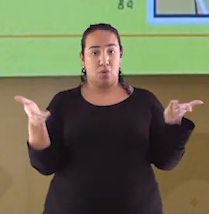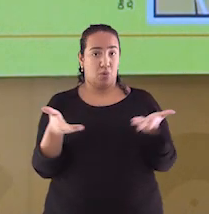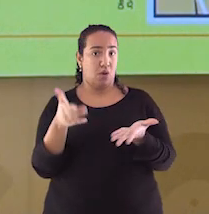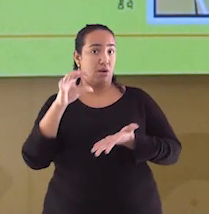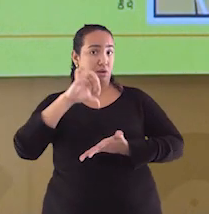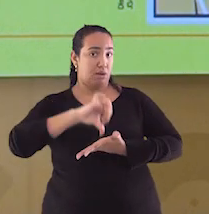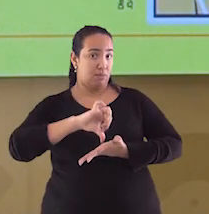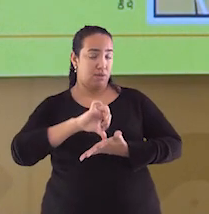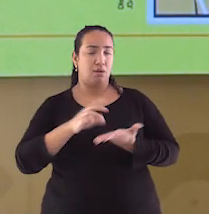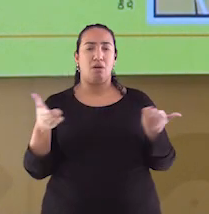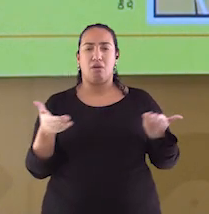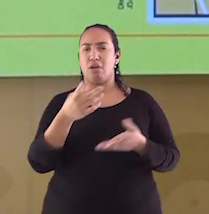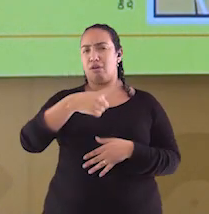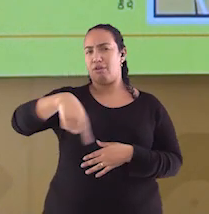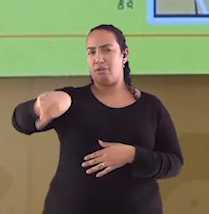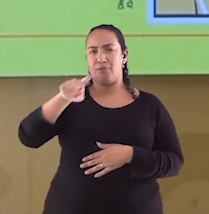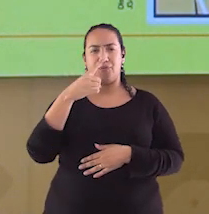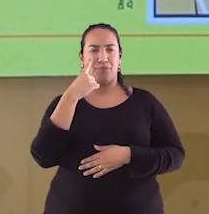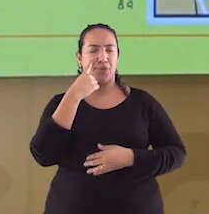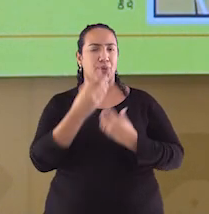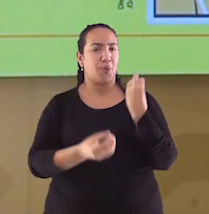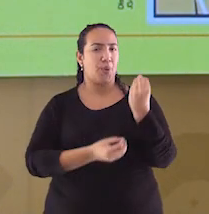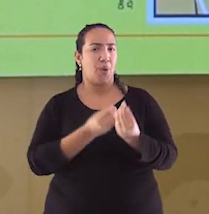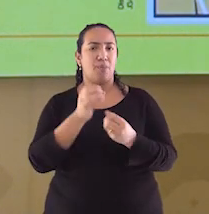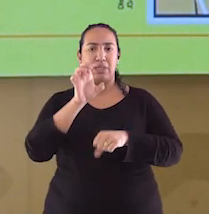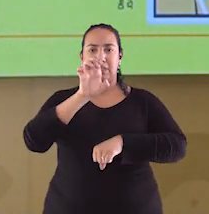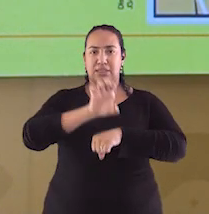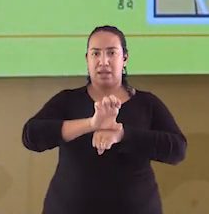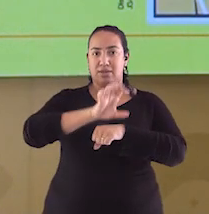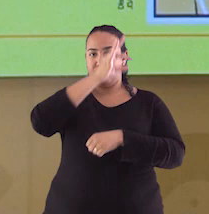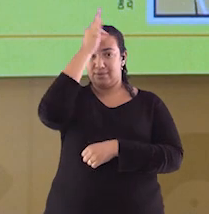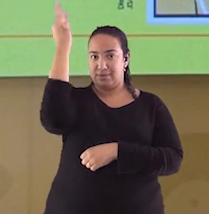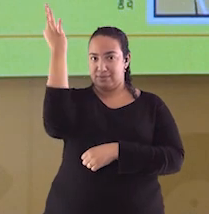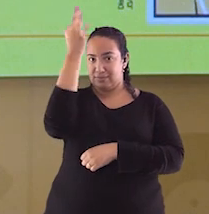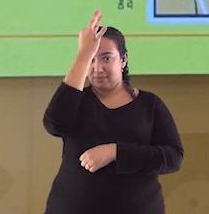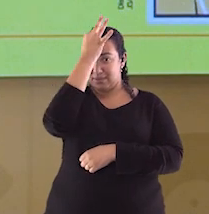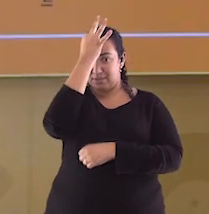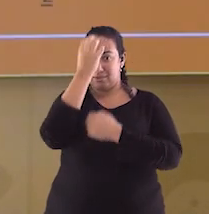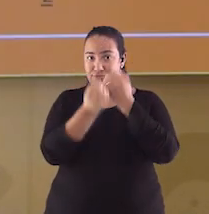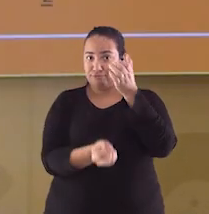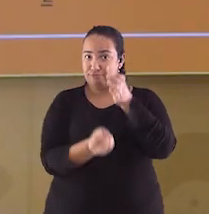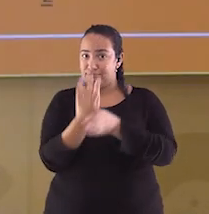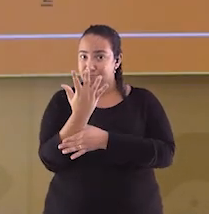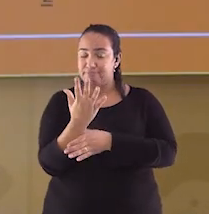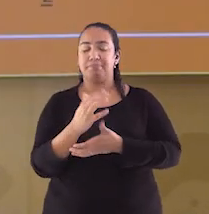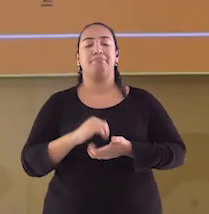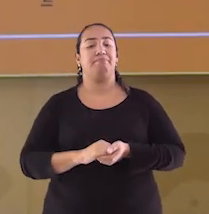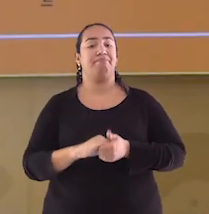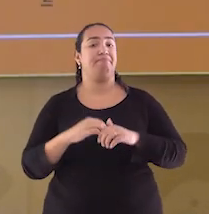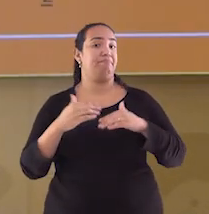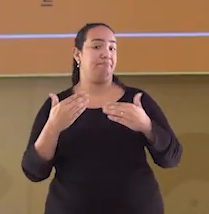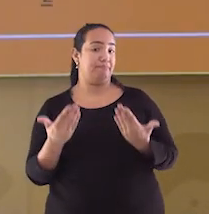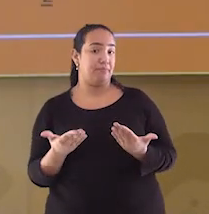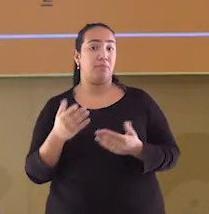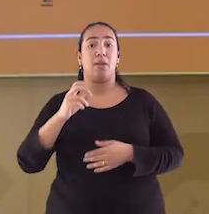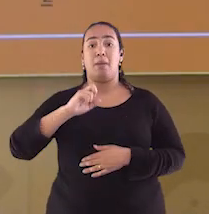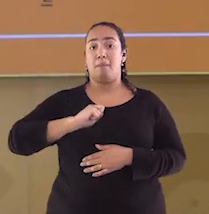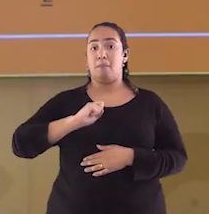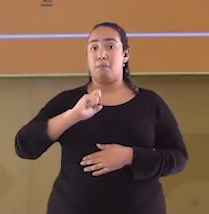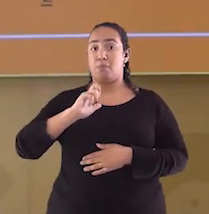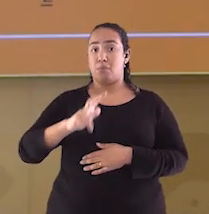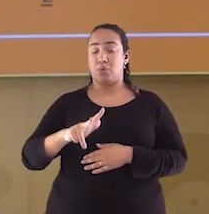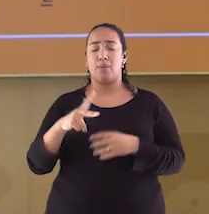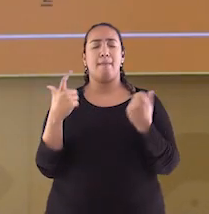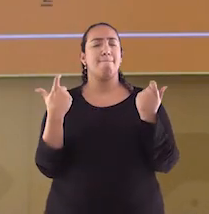vamos ver como se formou o nosso estado e os demais municípios. Os portugueses tinham uma